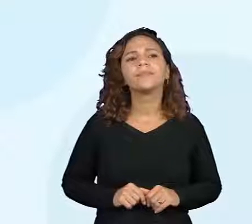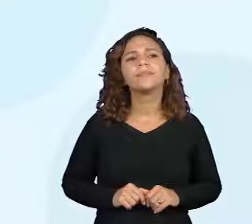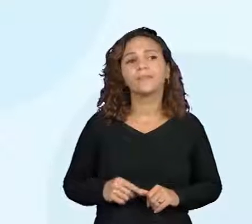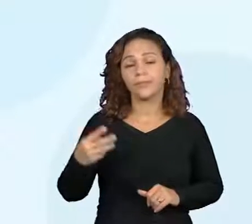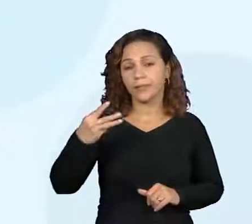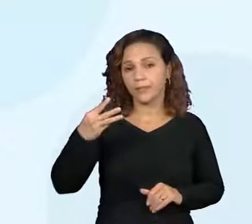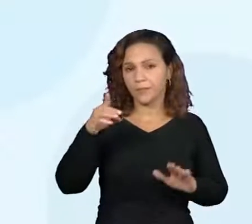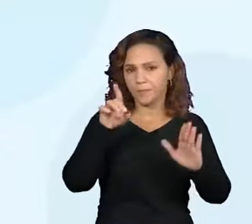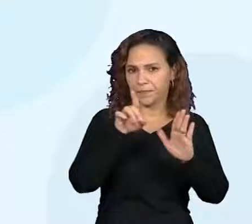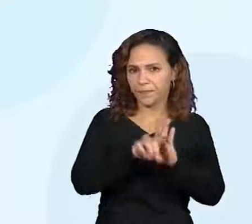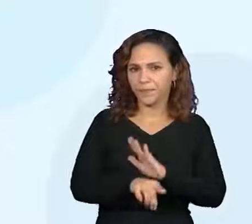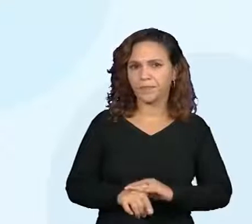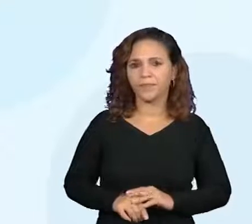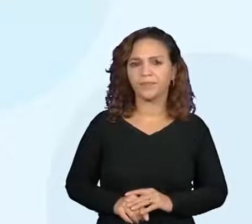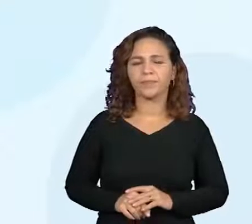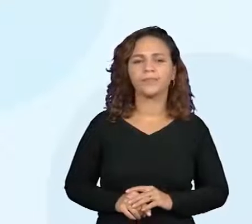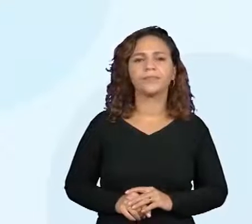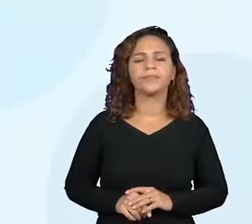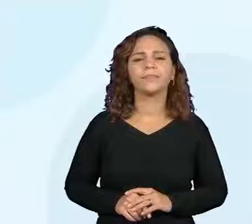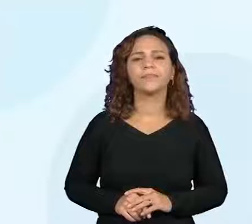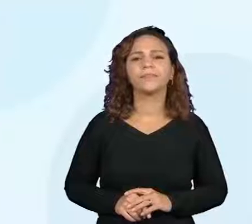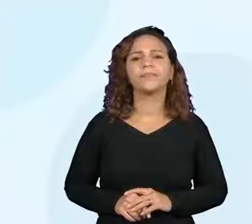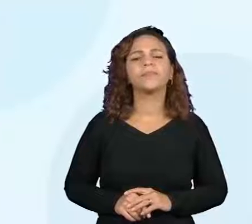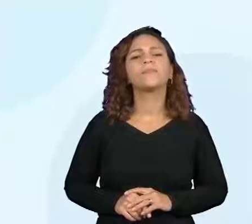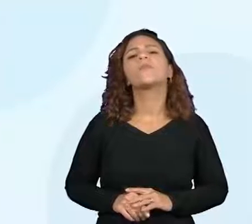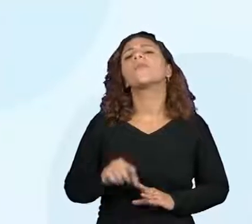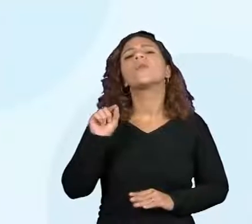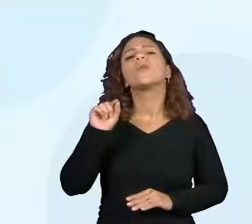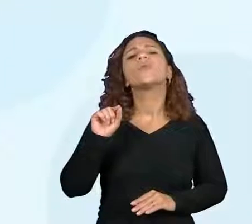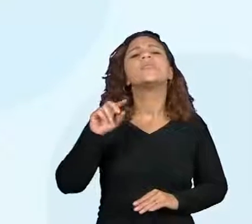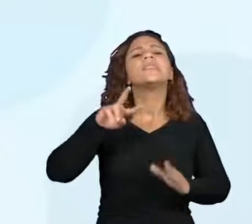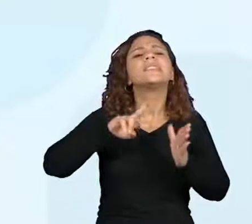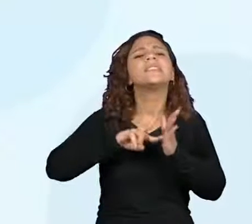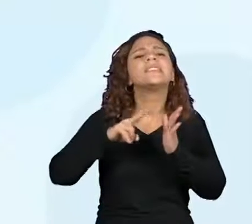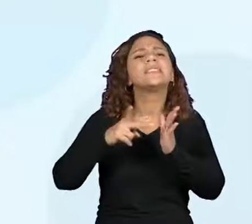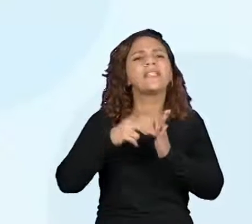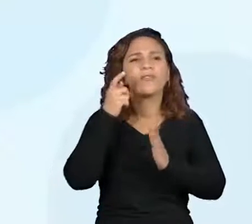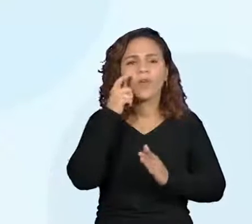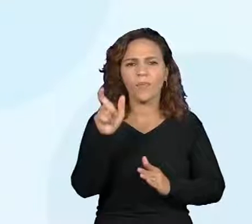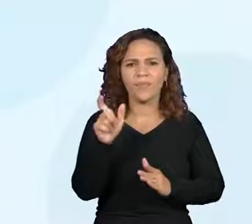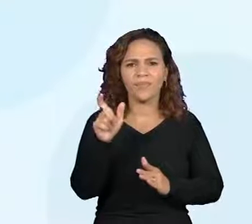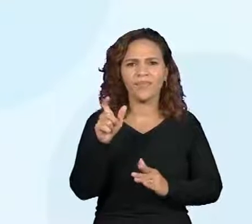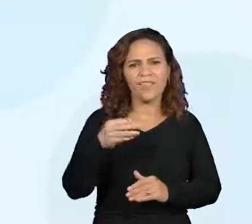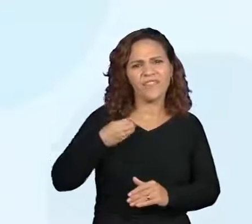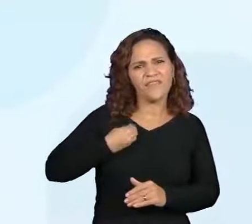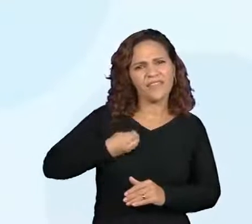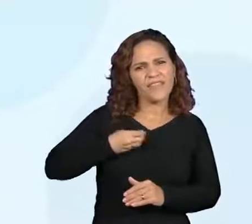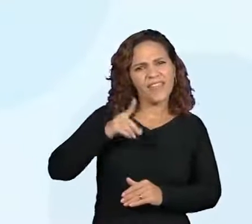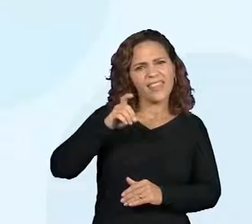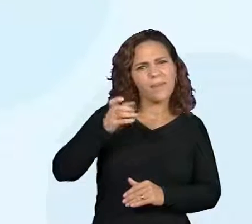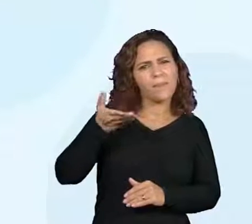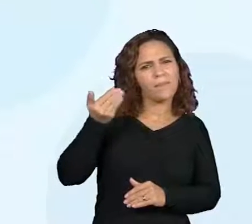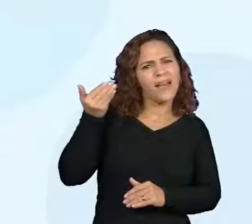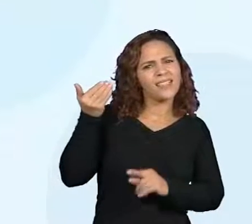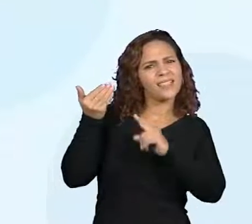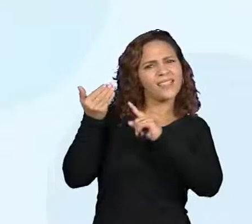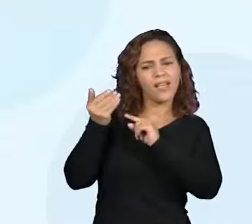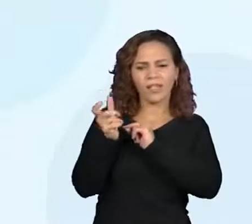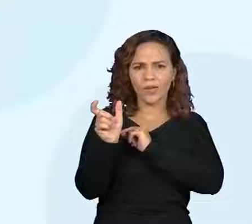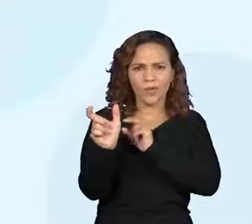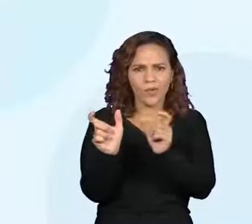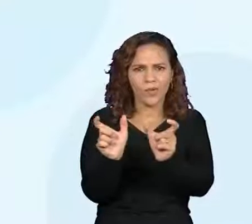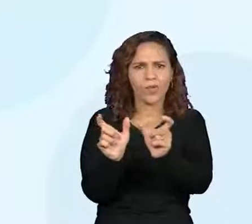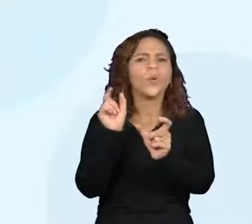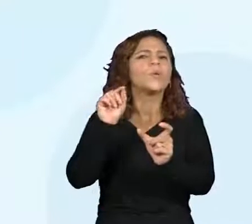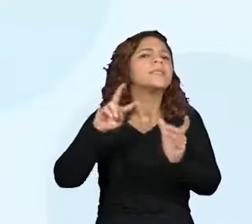Terceira pergunta. O que significa viver de passado? Olha só, então aí, na terceira